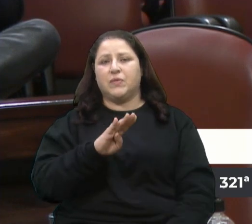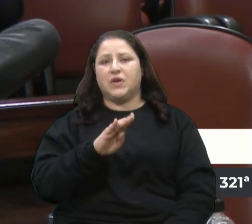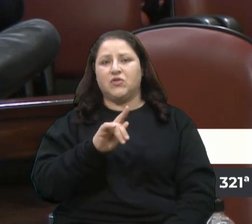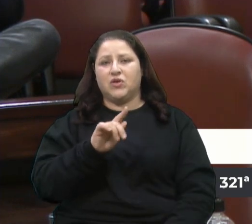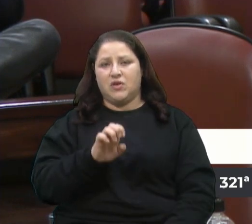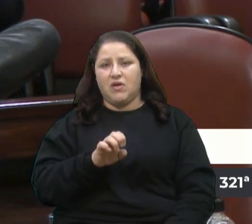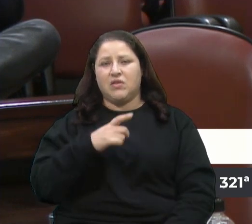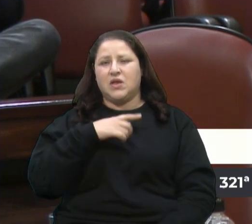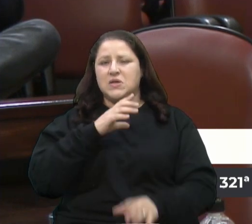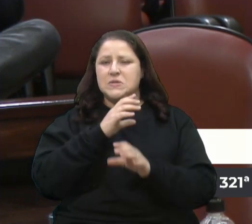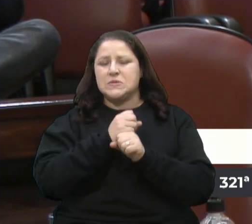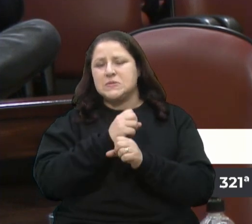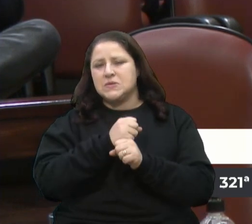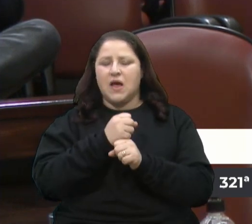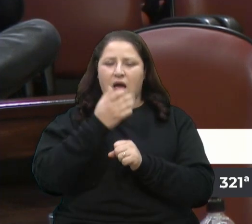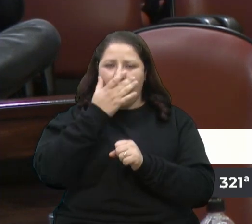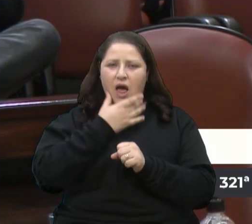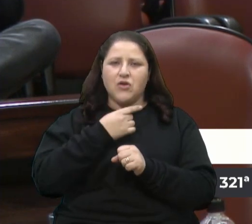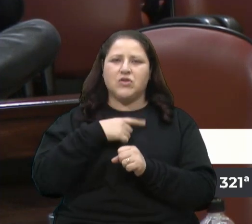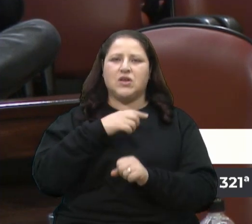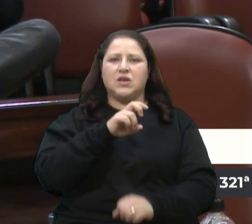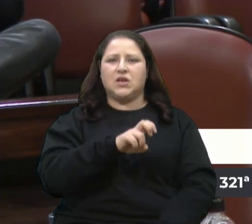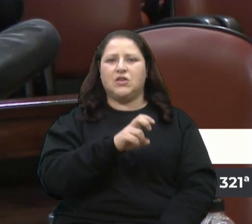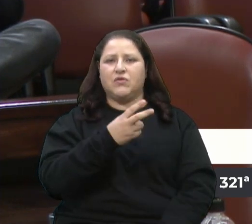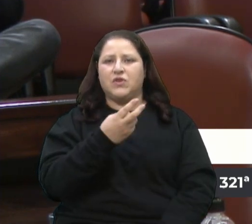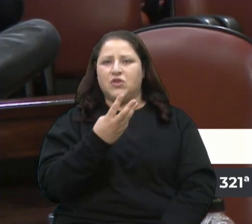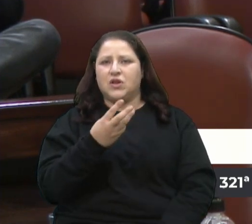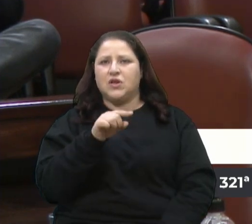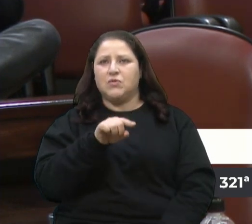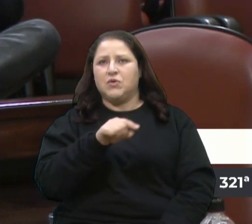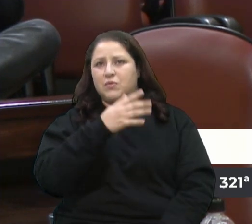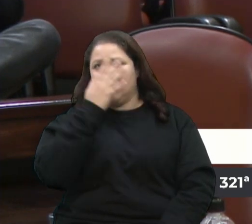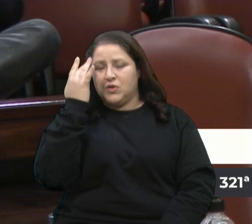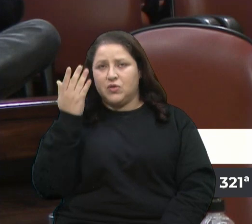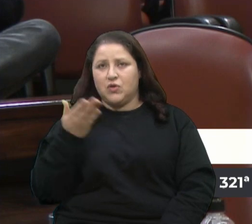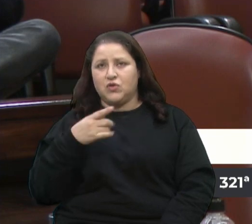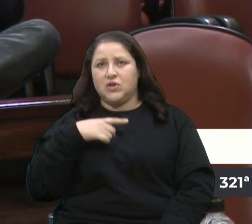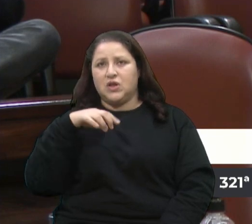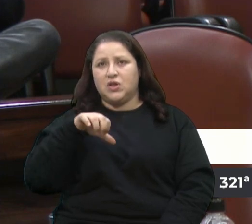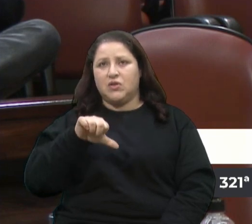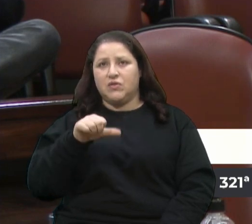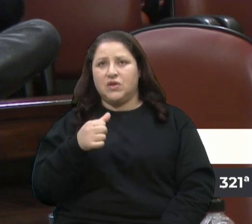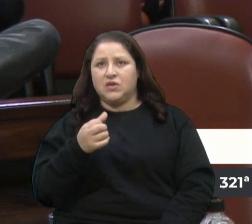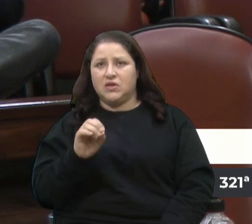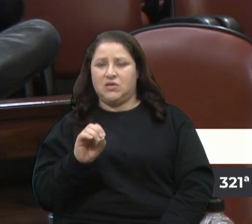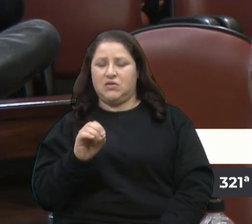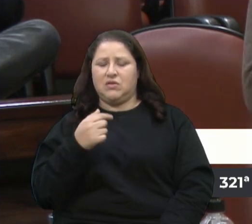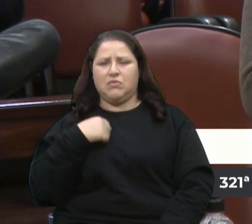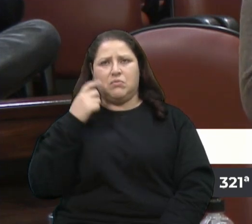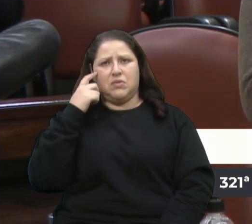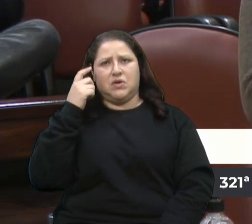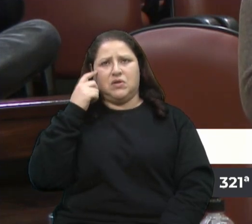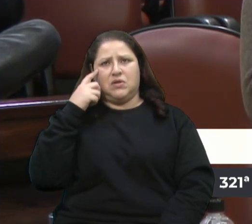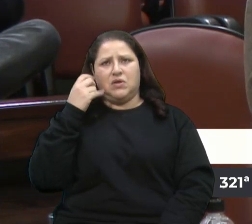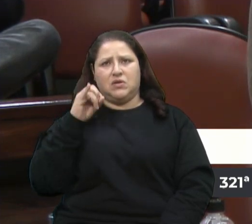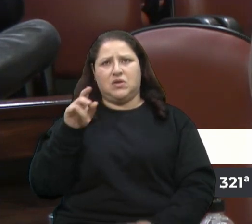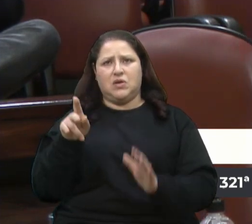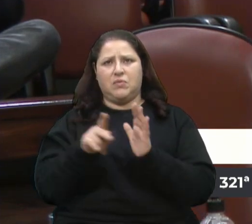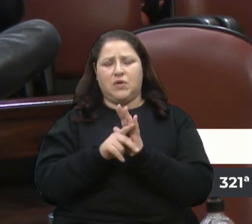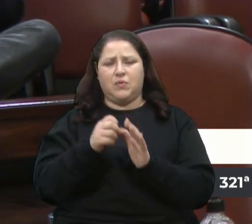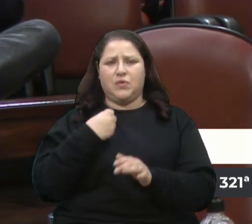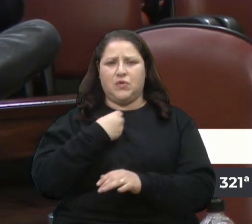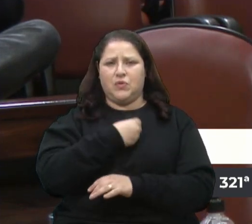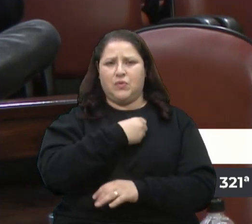estimativa de 523 mil habitantes. Hoje nós estamos com 460. Eu fiquei até pensando se foram dados do Covid que